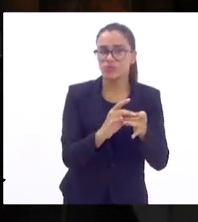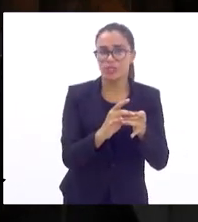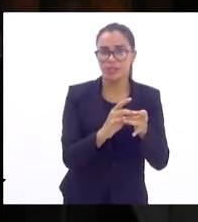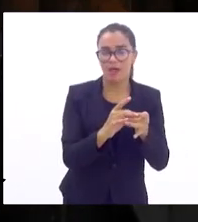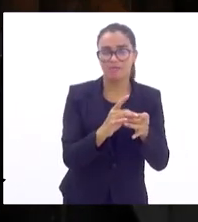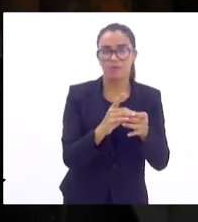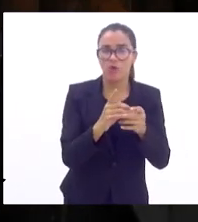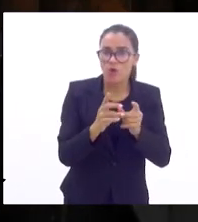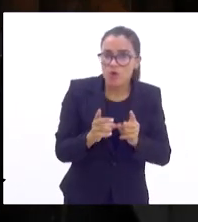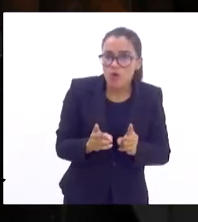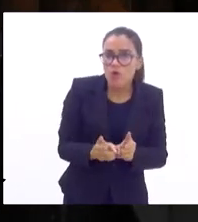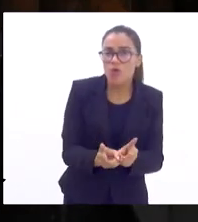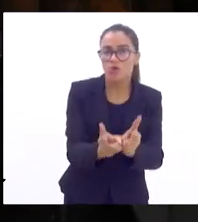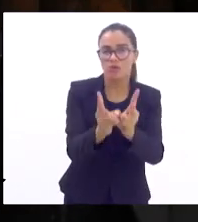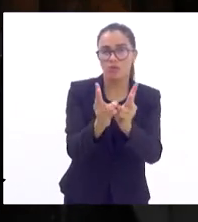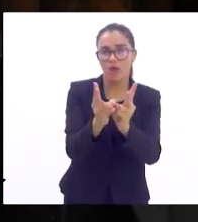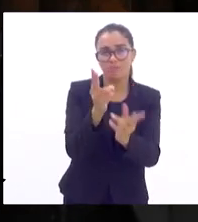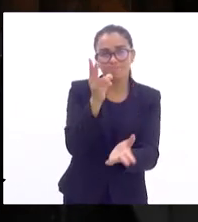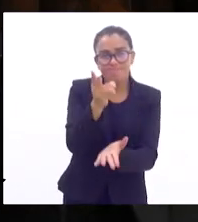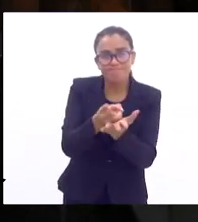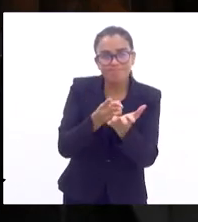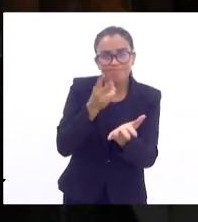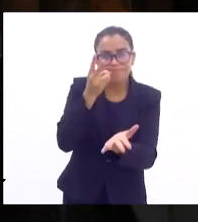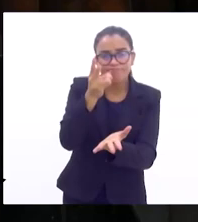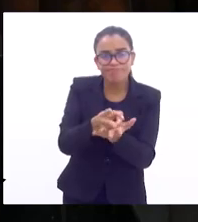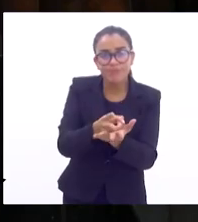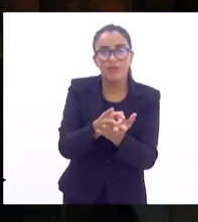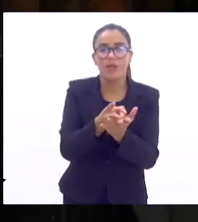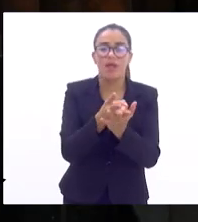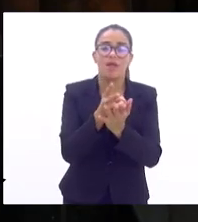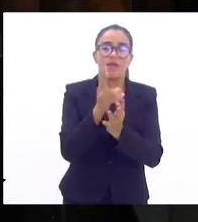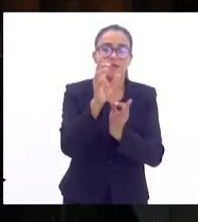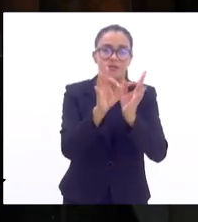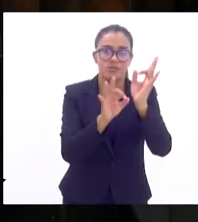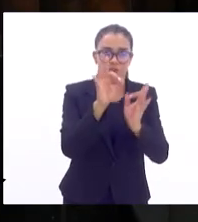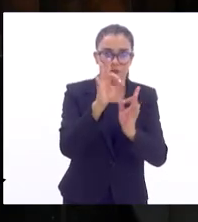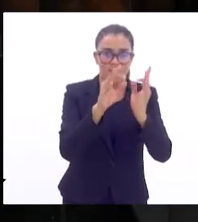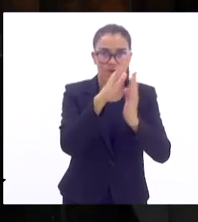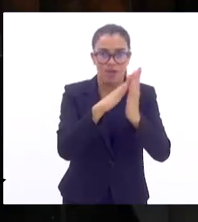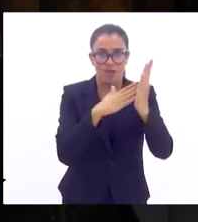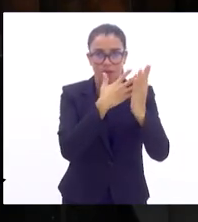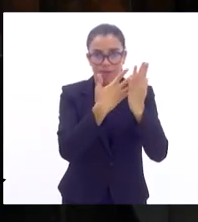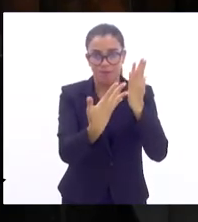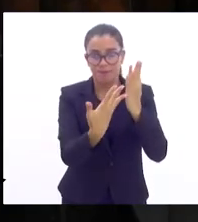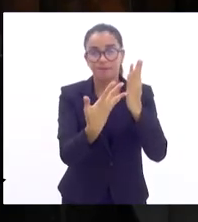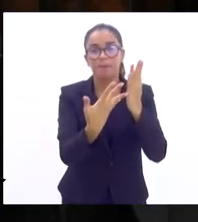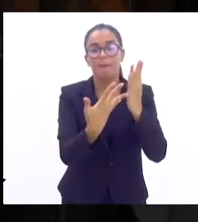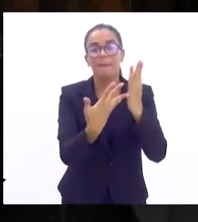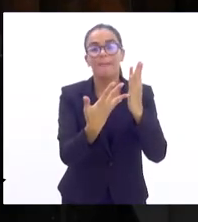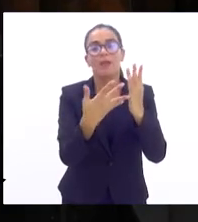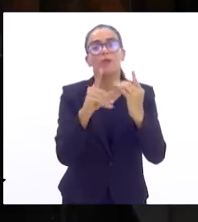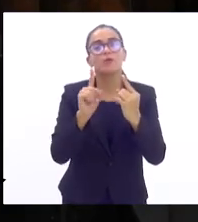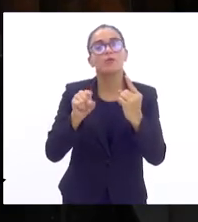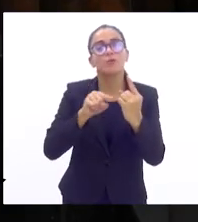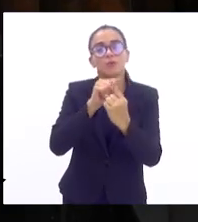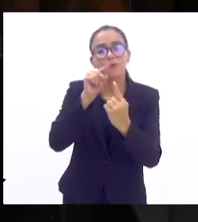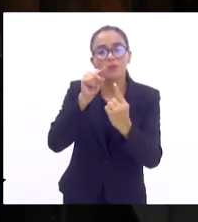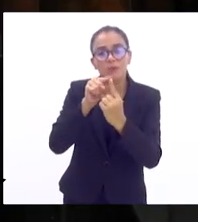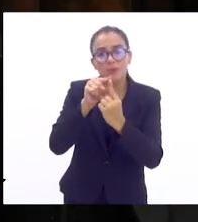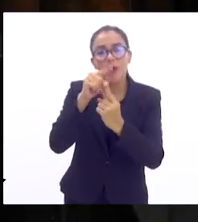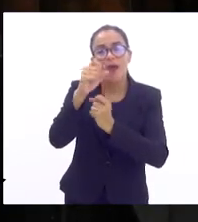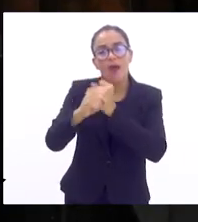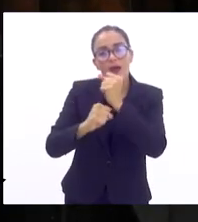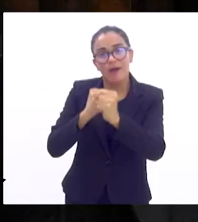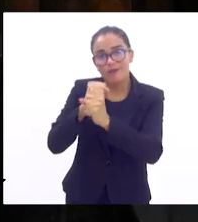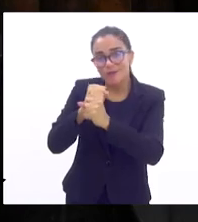sustentar através desse planejamento de estado os planos plurianuais